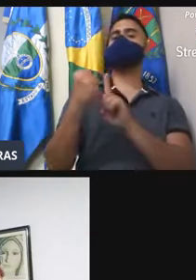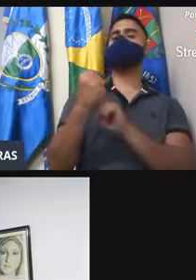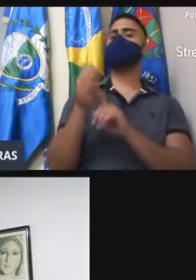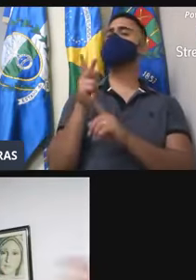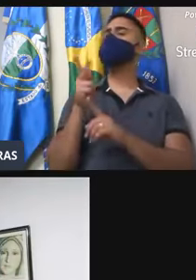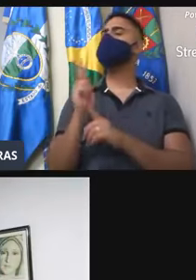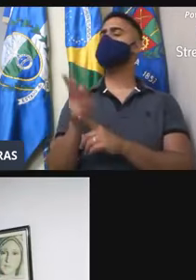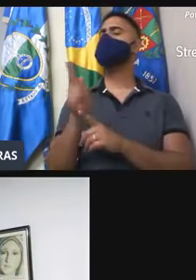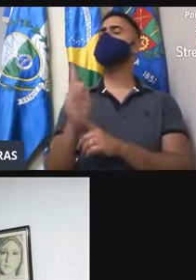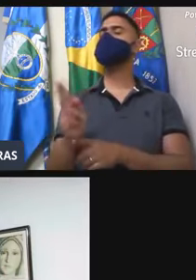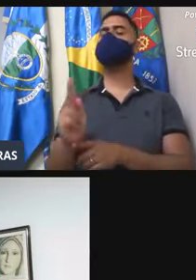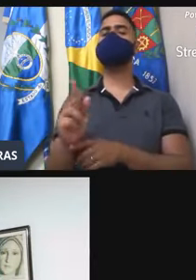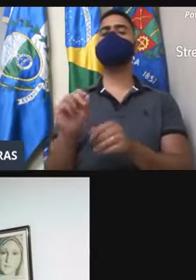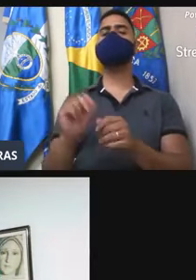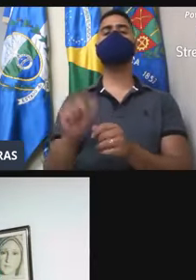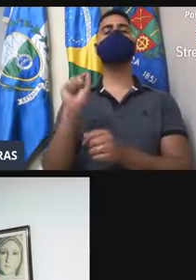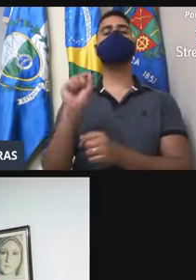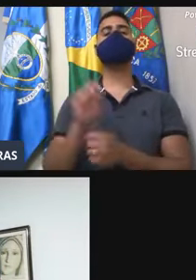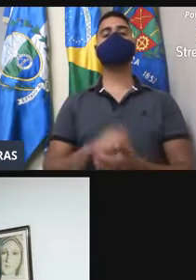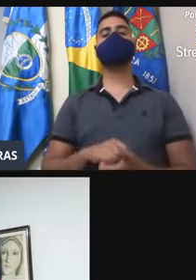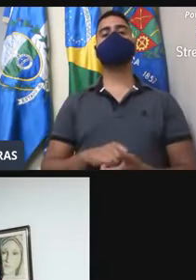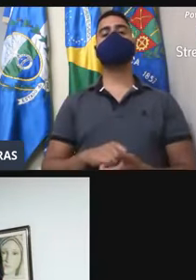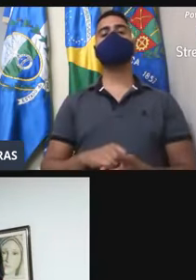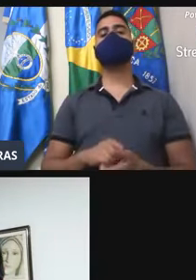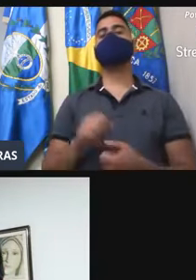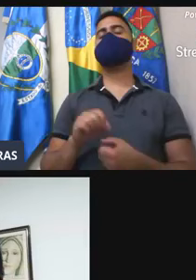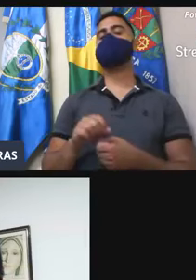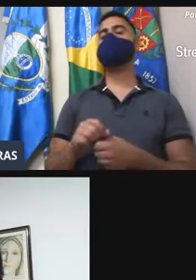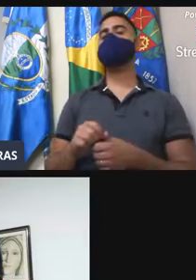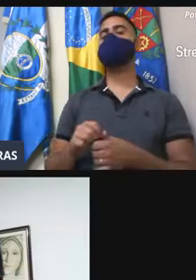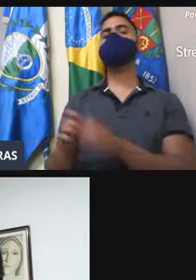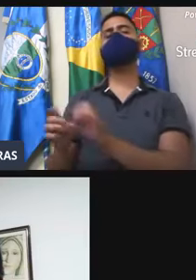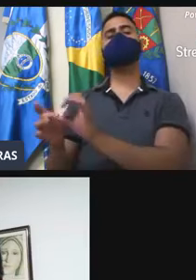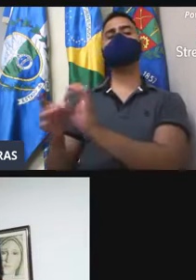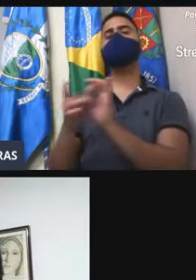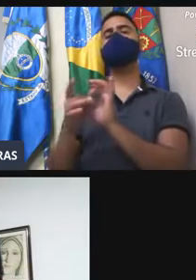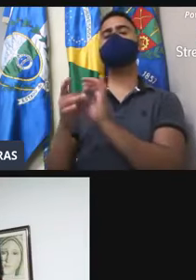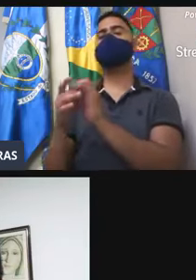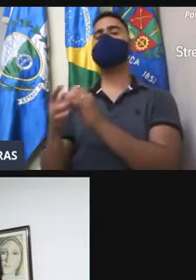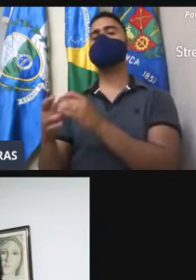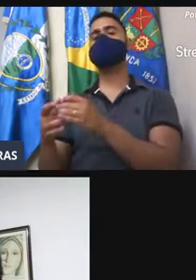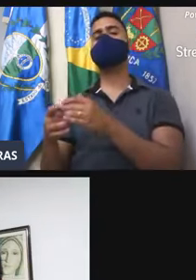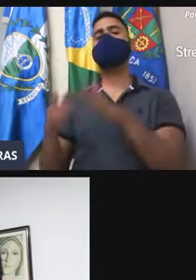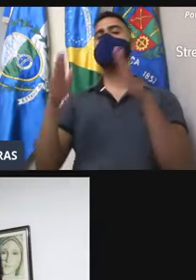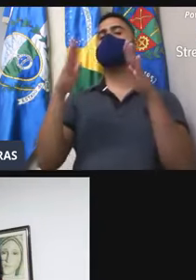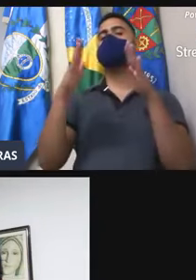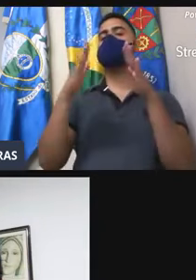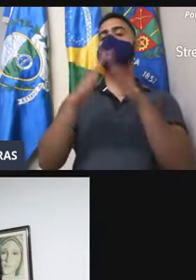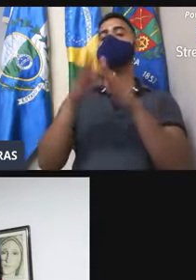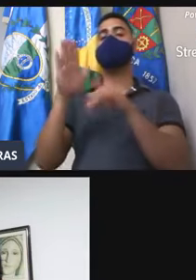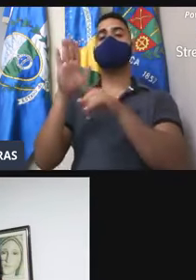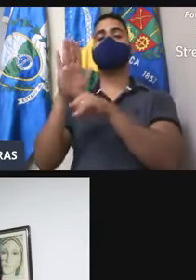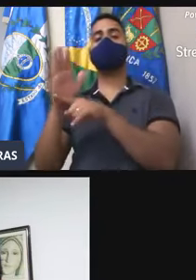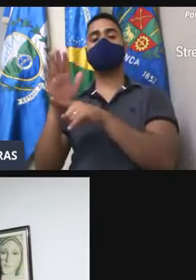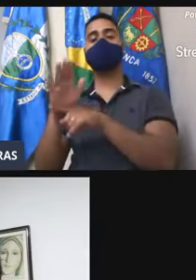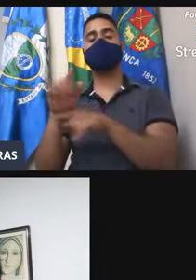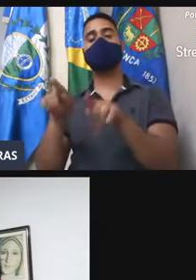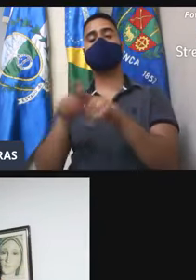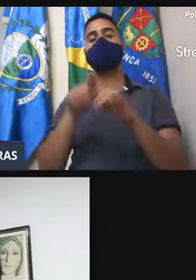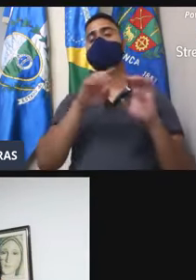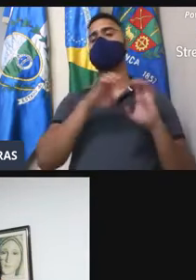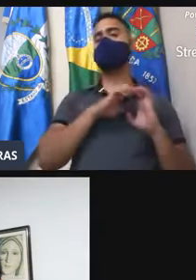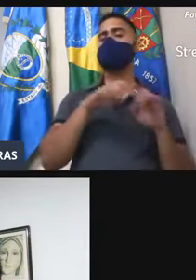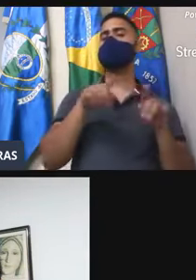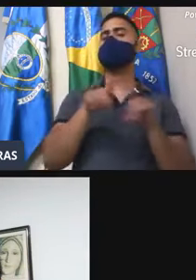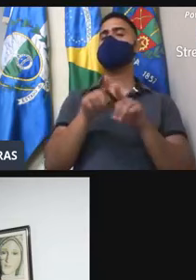fez, né, esse canal com os abrigos, com a PAID, com a maçonaria,